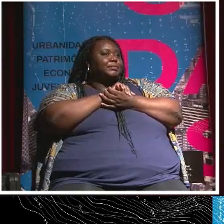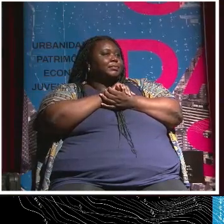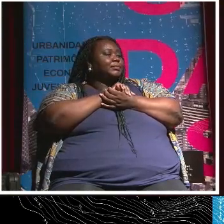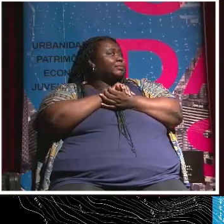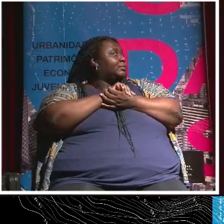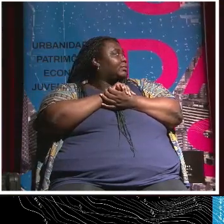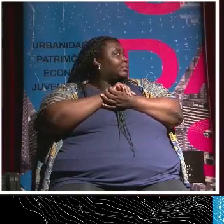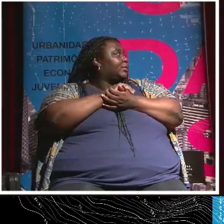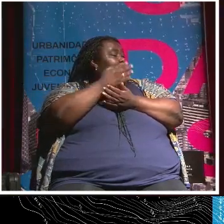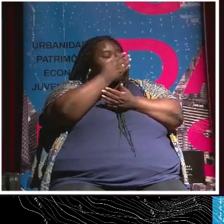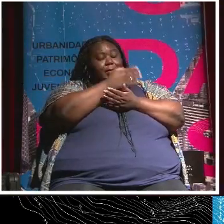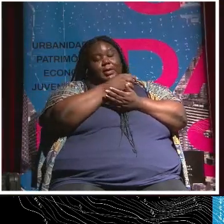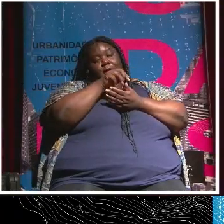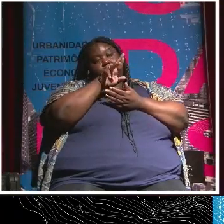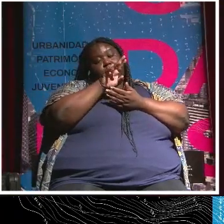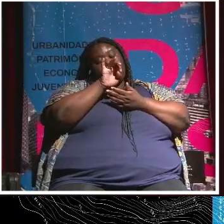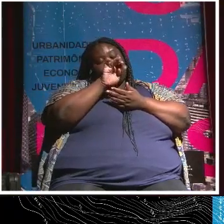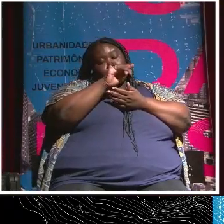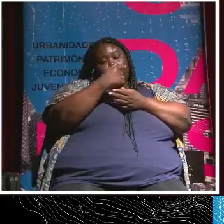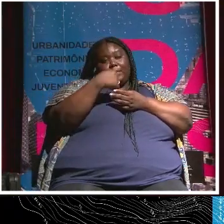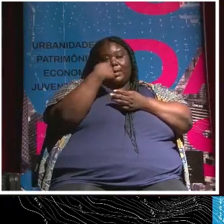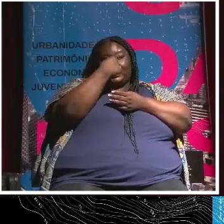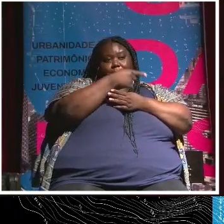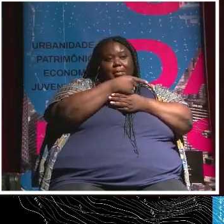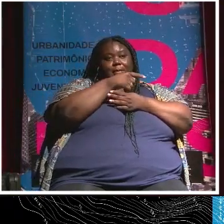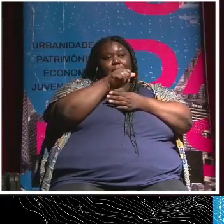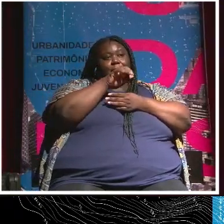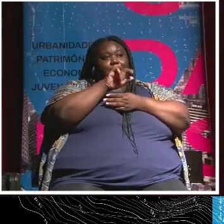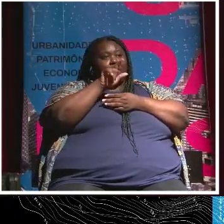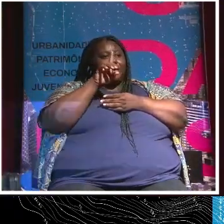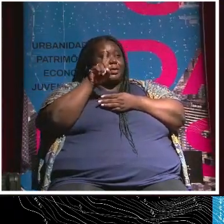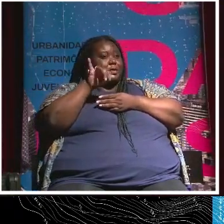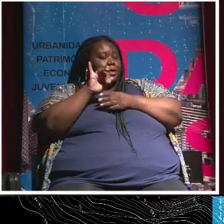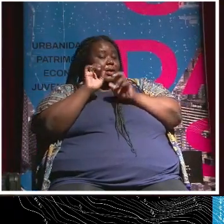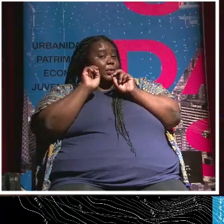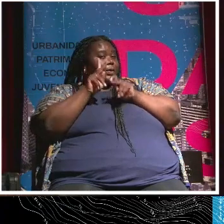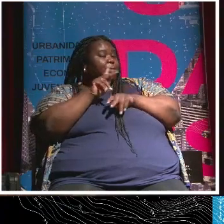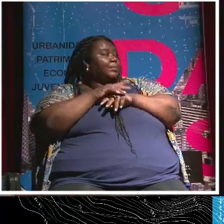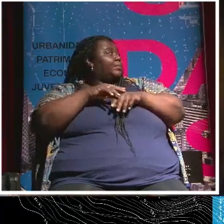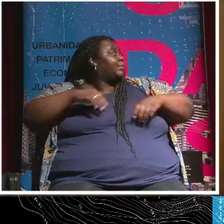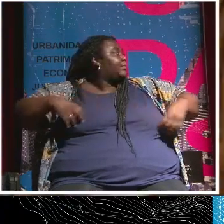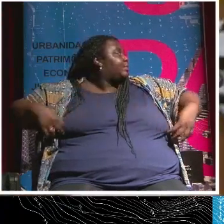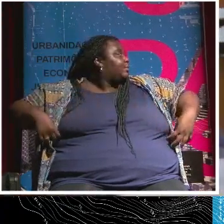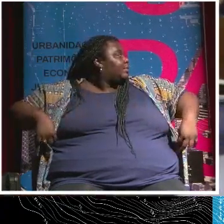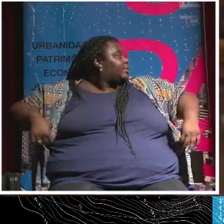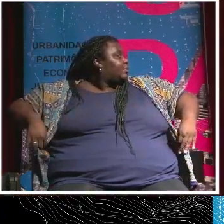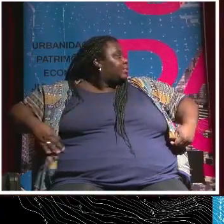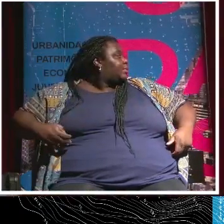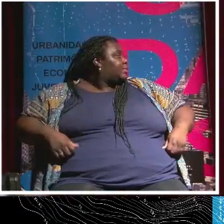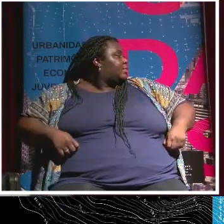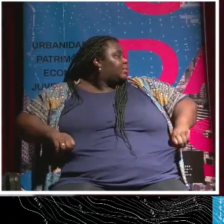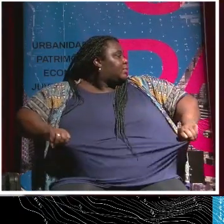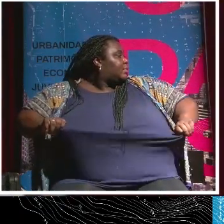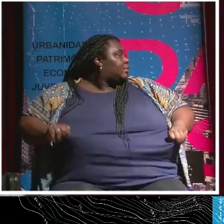a Roberta e, na sequência, Magnus e Dani. Tudo bem? Está com você, Roberta.